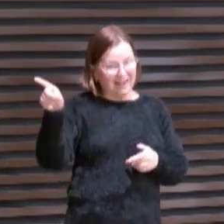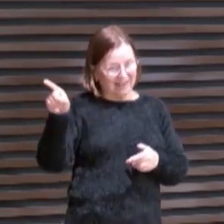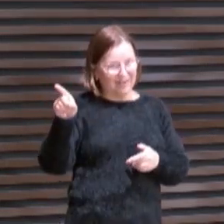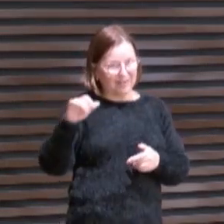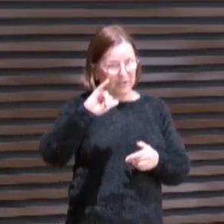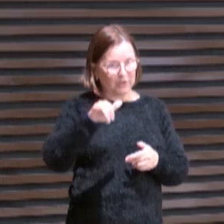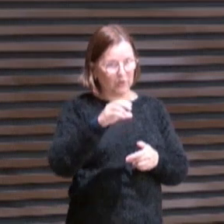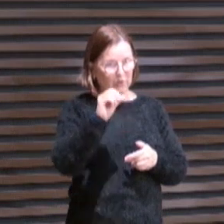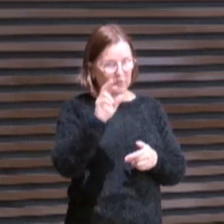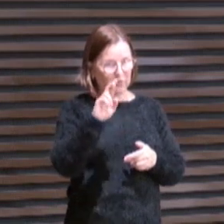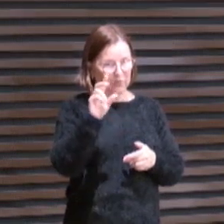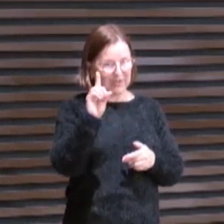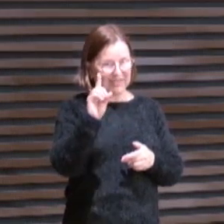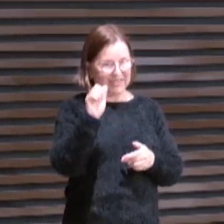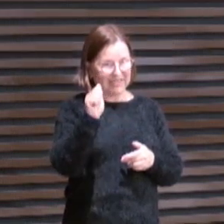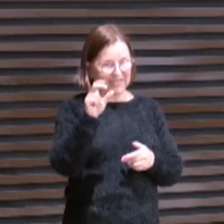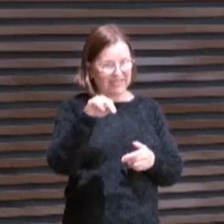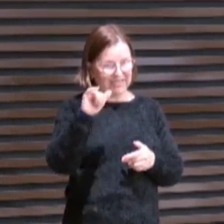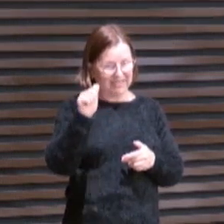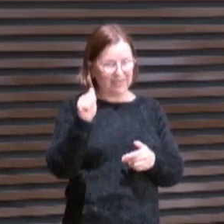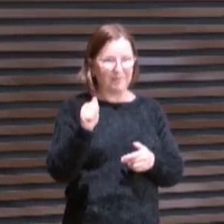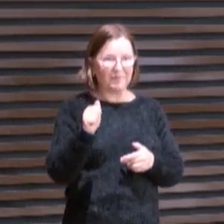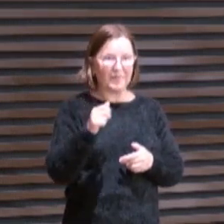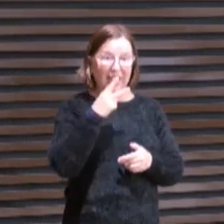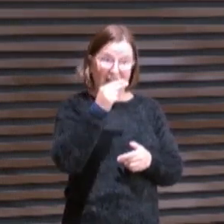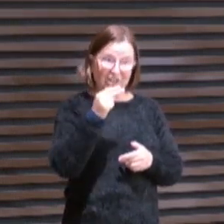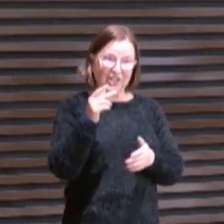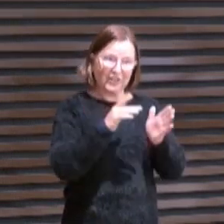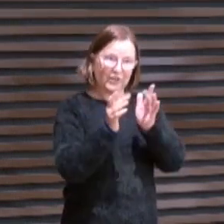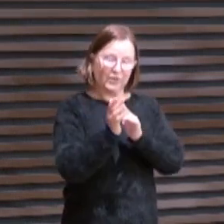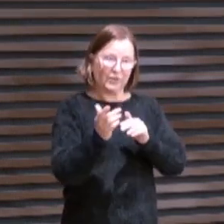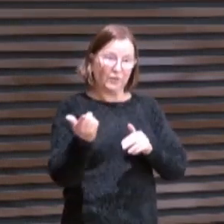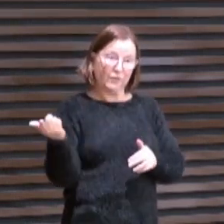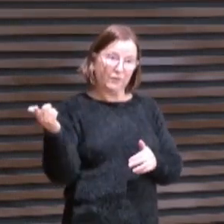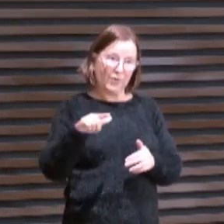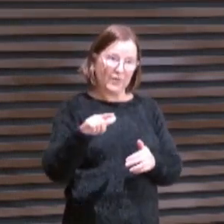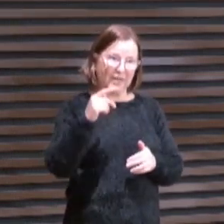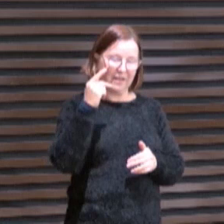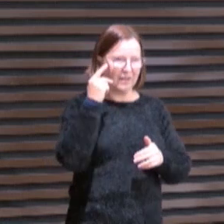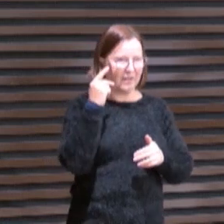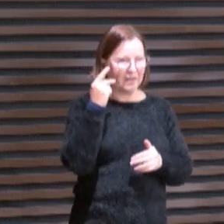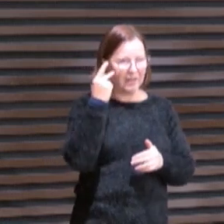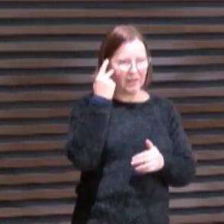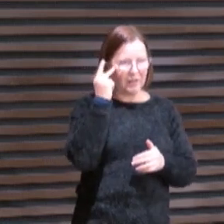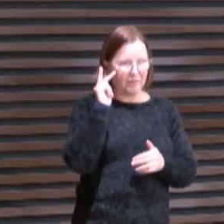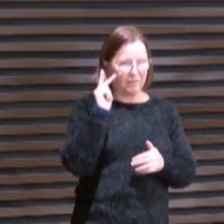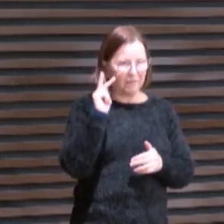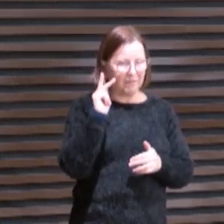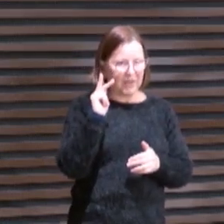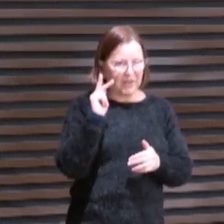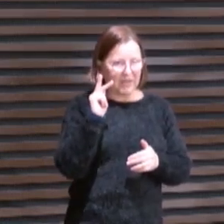ao muçulmano. Como é que chama? Islamismo, a converter os cristãos ao